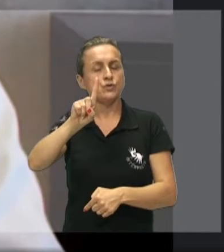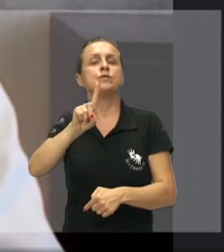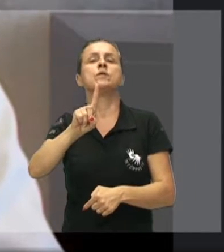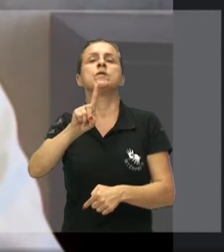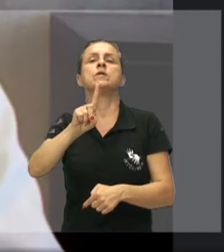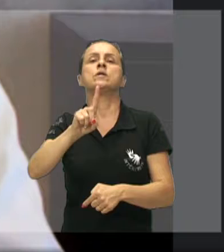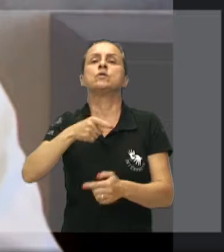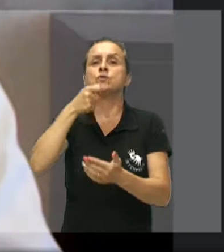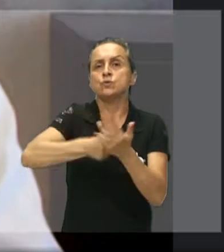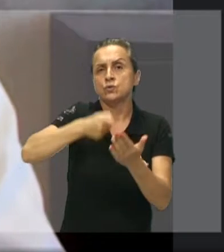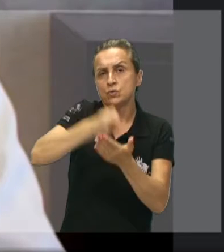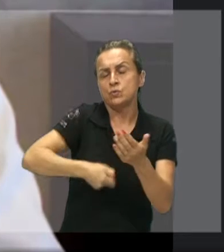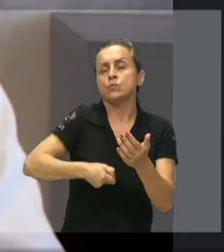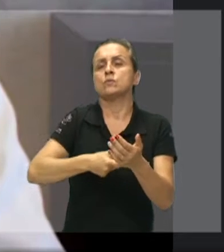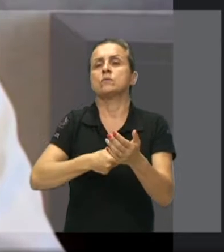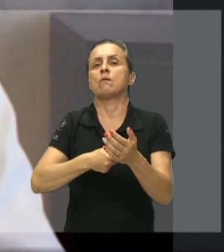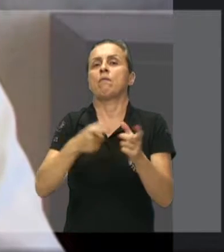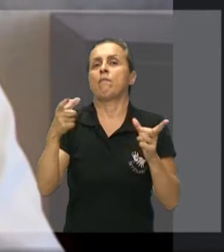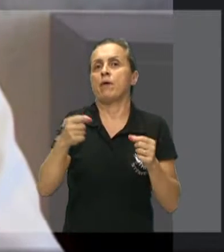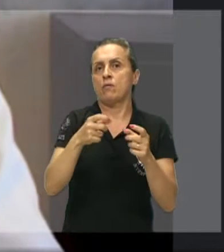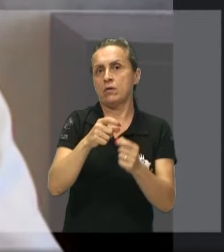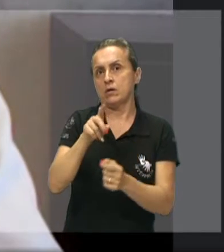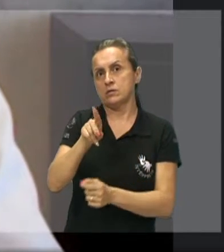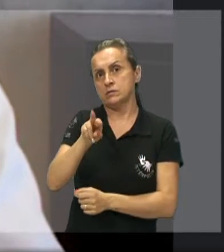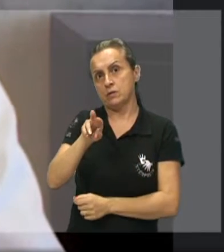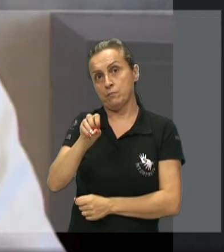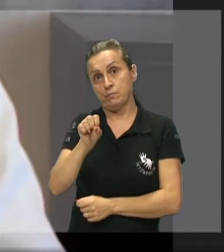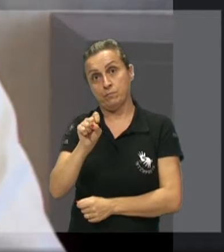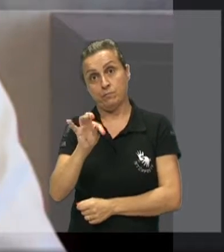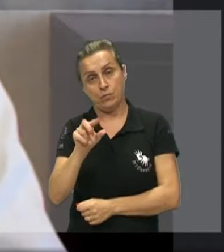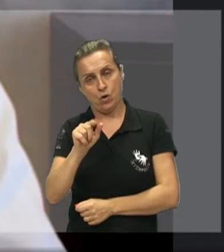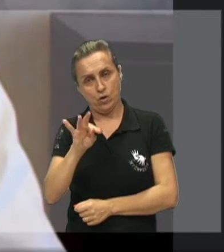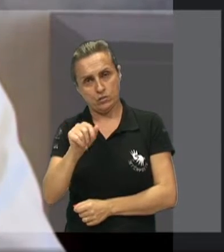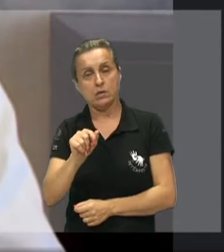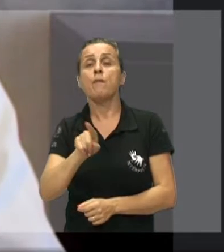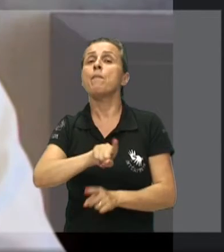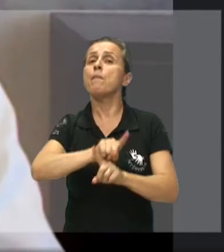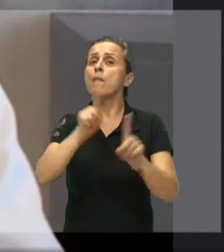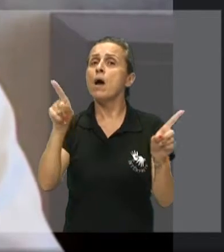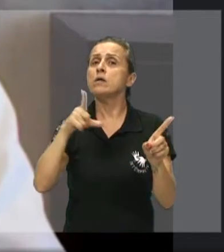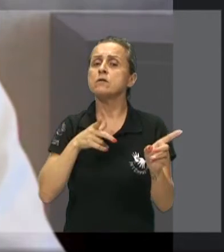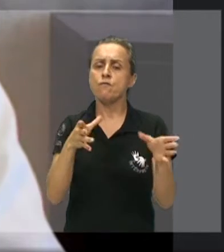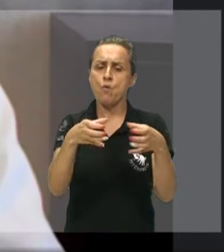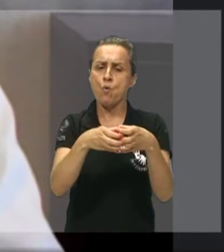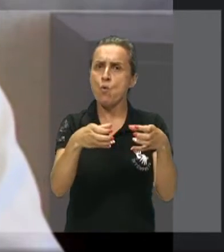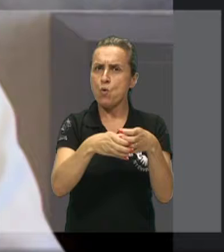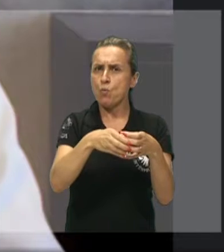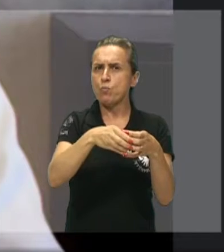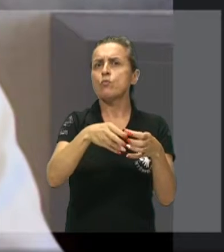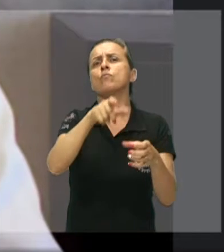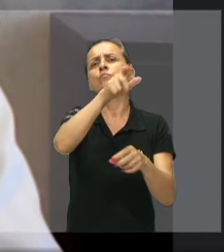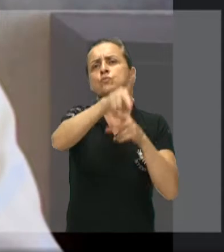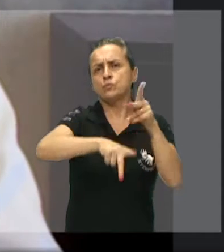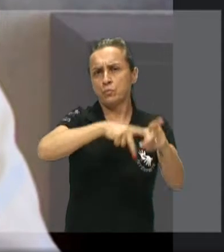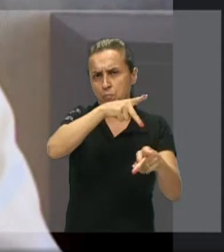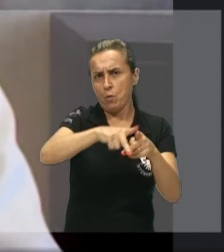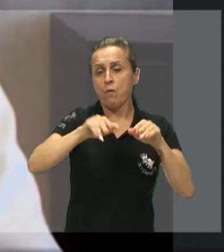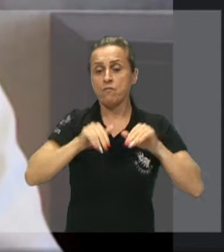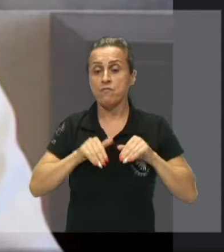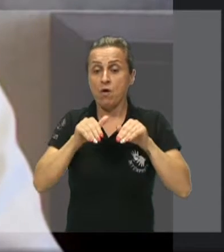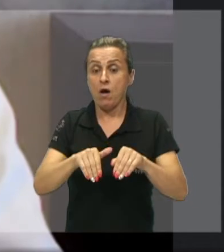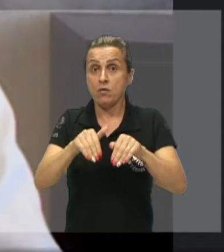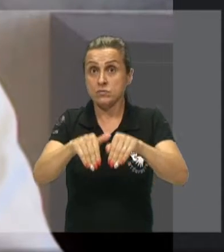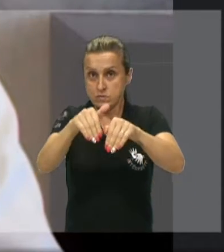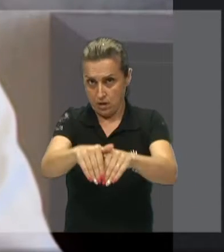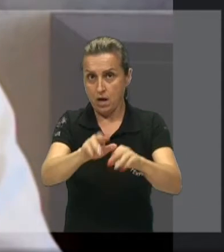próstata. Mas, assim, teve um grupo de australianos que se reuniram e decidiram implementar isso, porque não estava tendo uma adesão